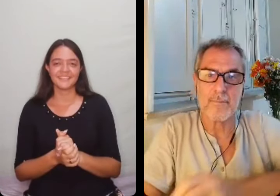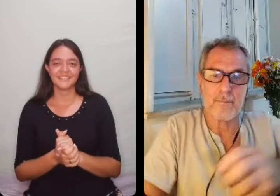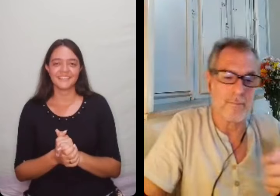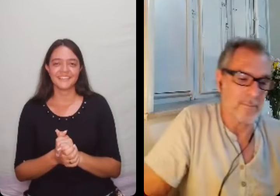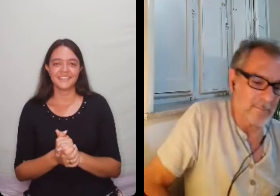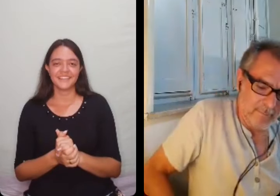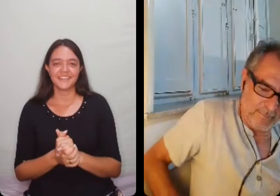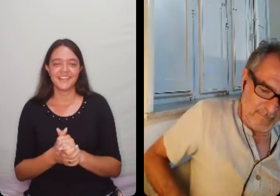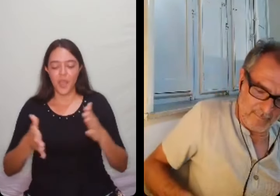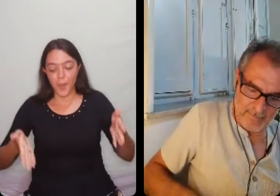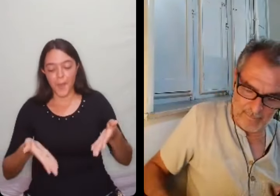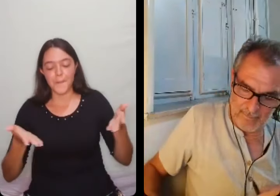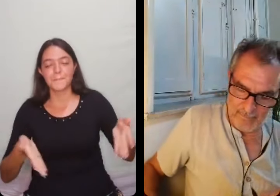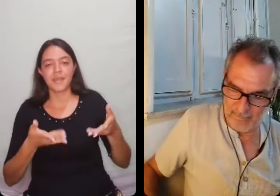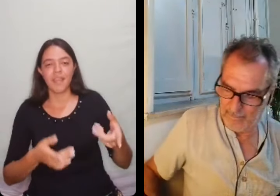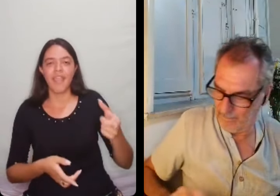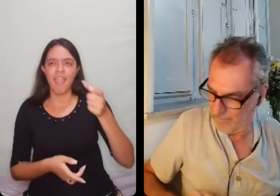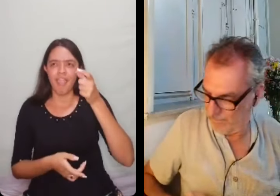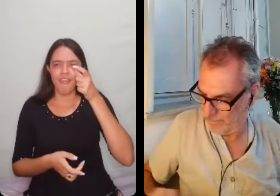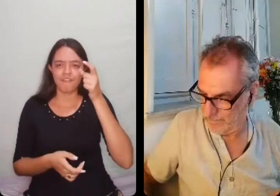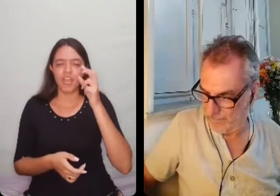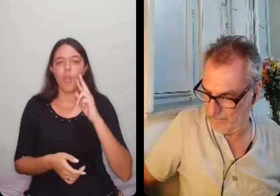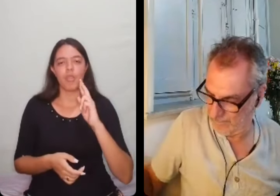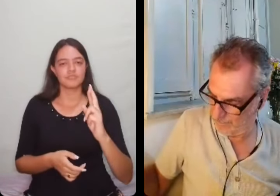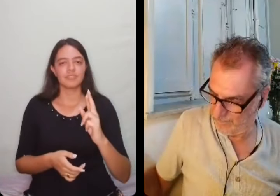como foi toda essa